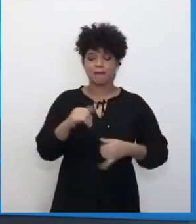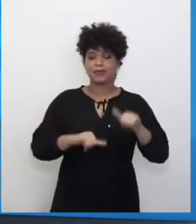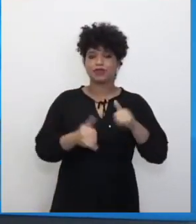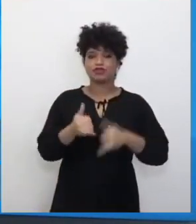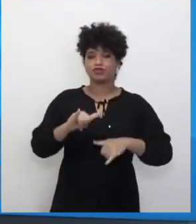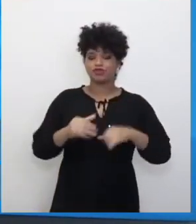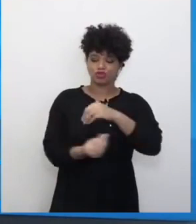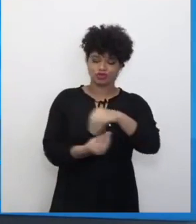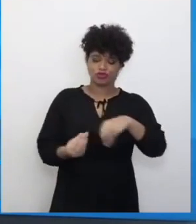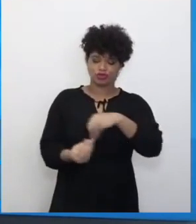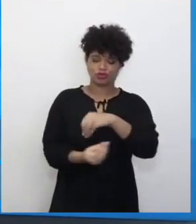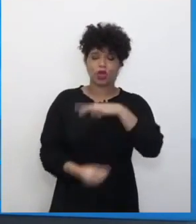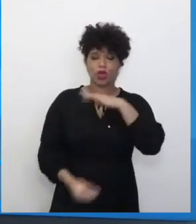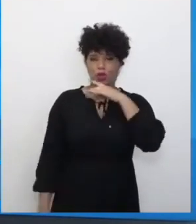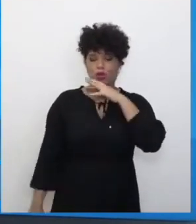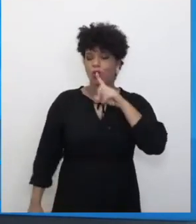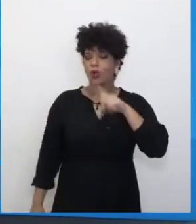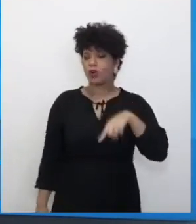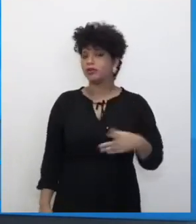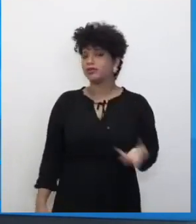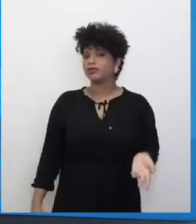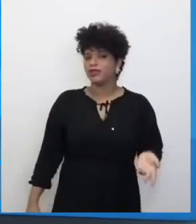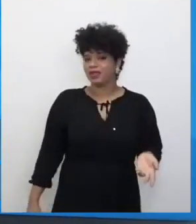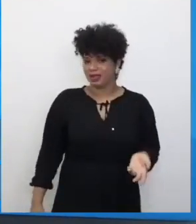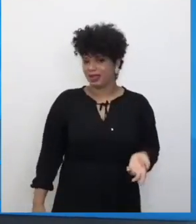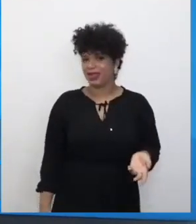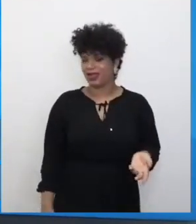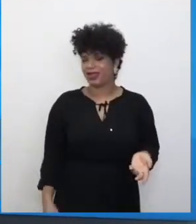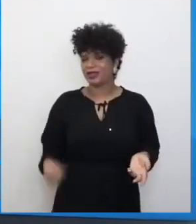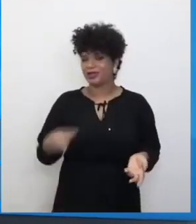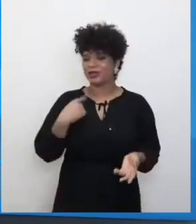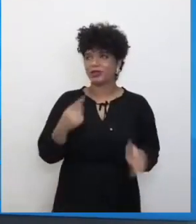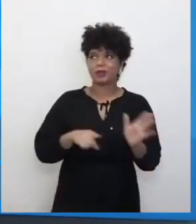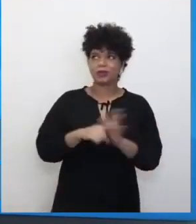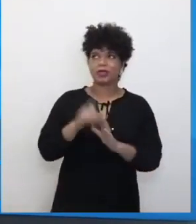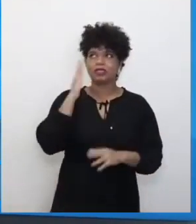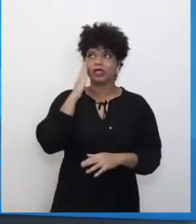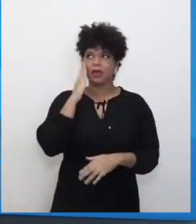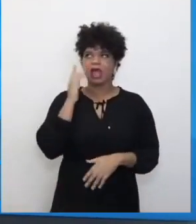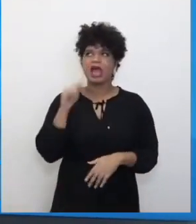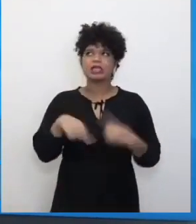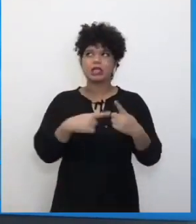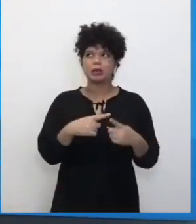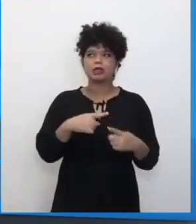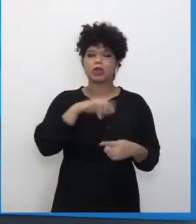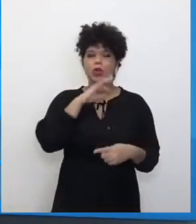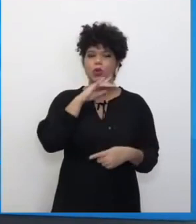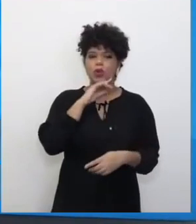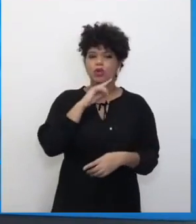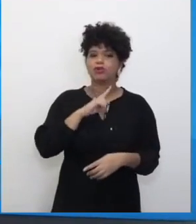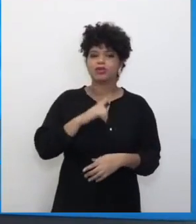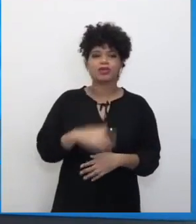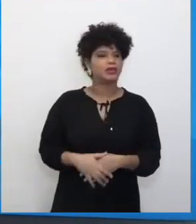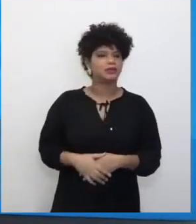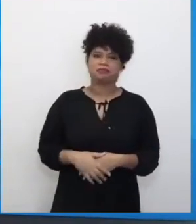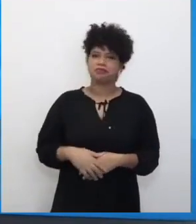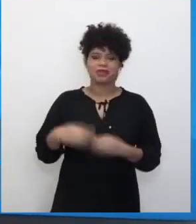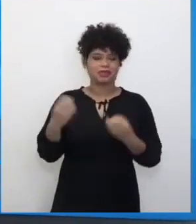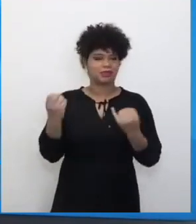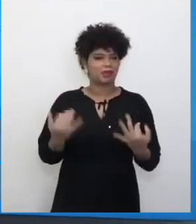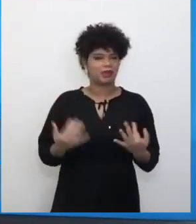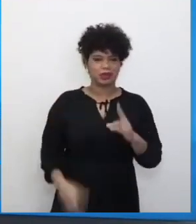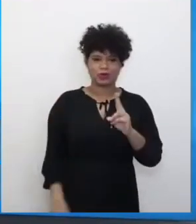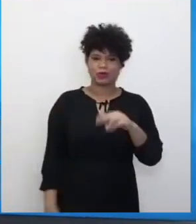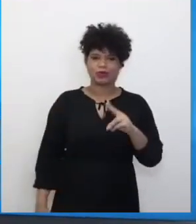esses dois alimentos aí, se juntos, iam trazer algum tipo de problema, um tipo de reação, tal. Então, nunca foi, talvez